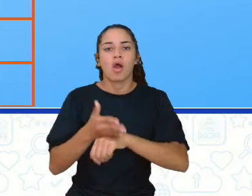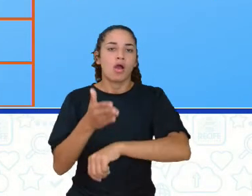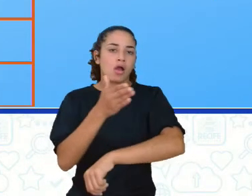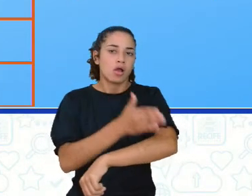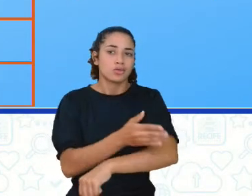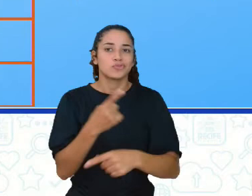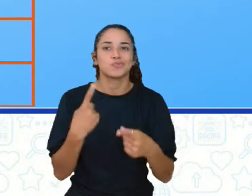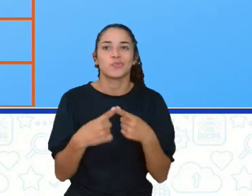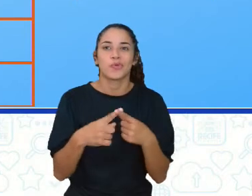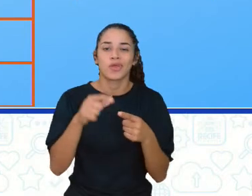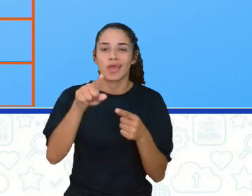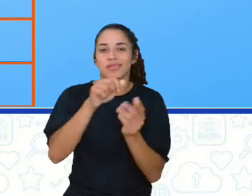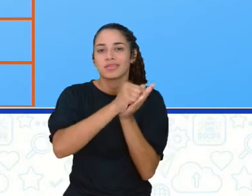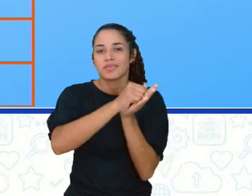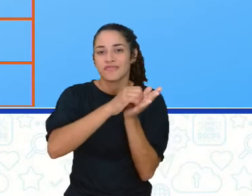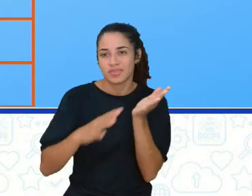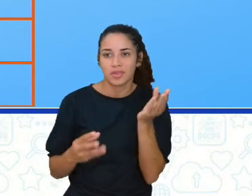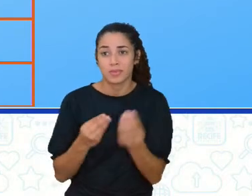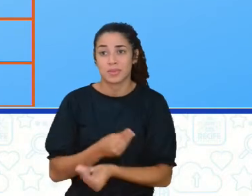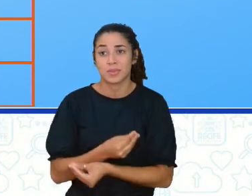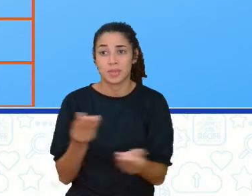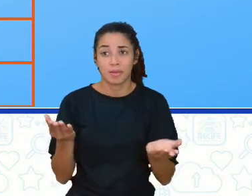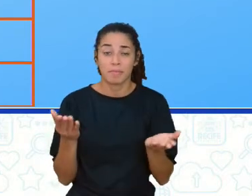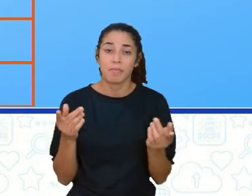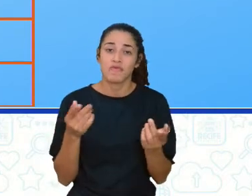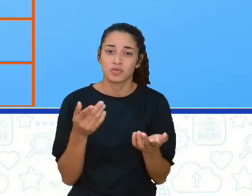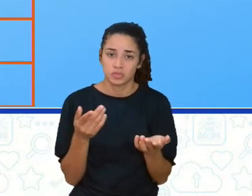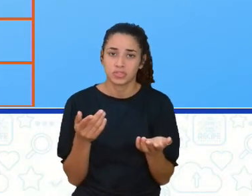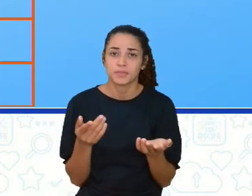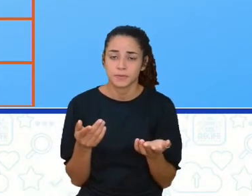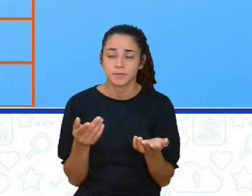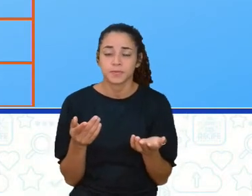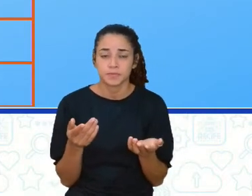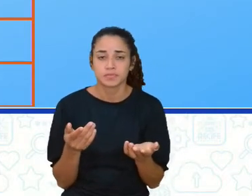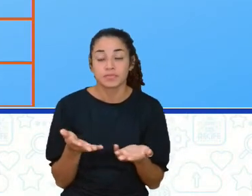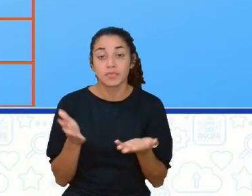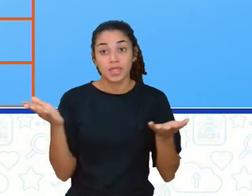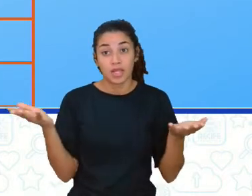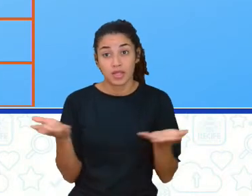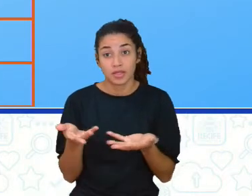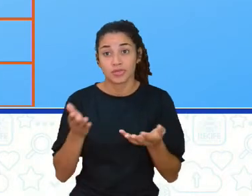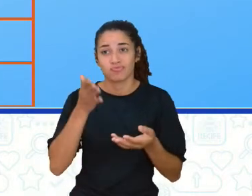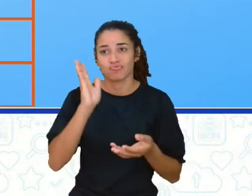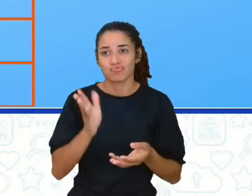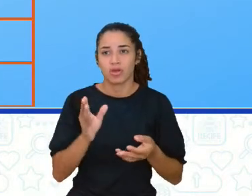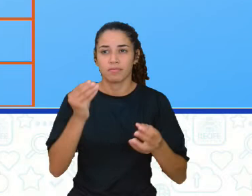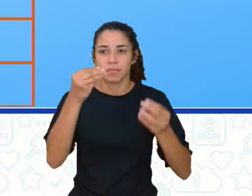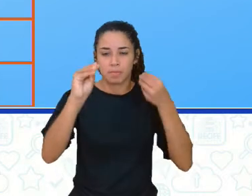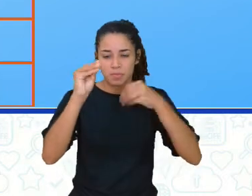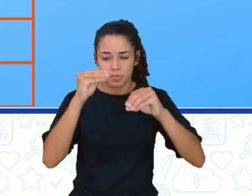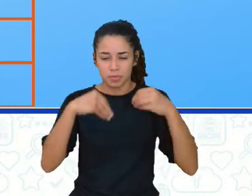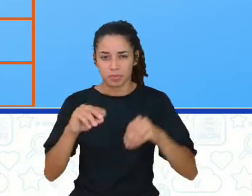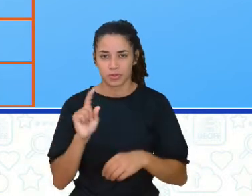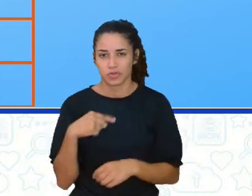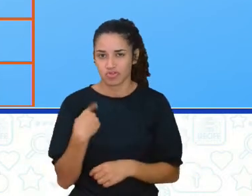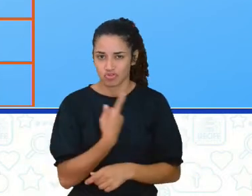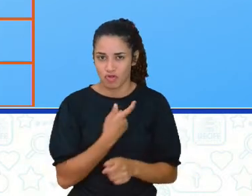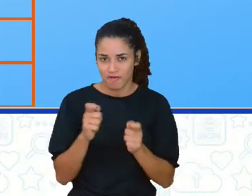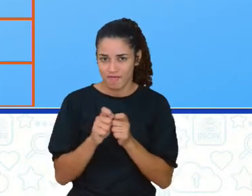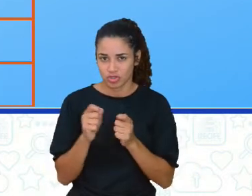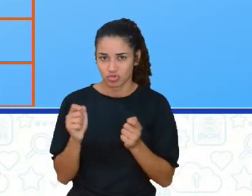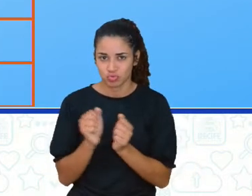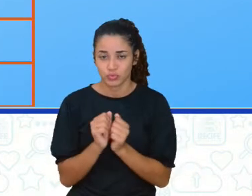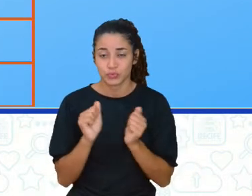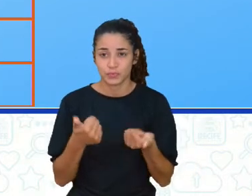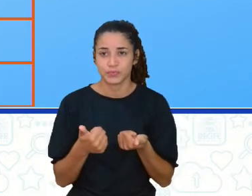atividade, deixei para vocês fazerem, mas aqui eu já marco todos eles para a gente fazer. Vamos fazer a